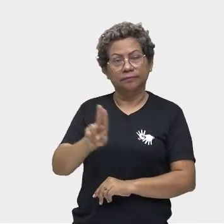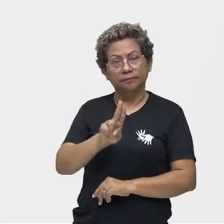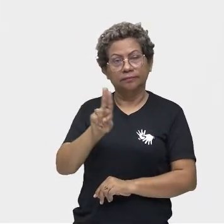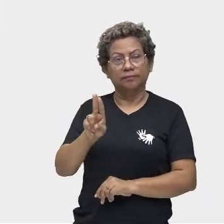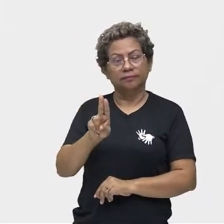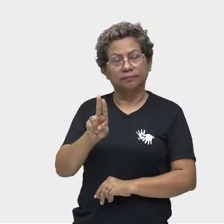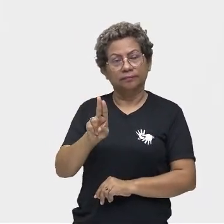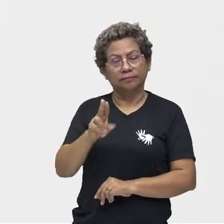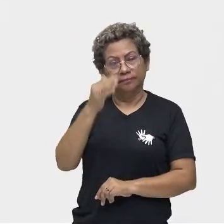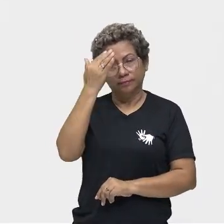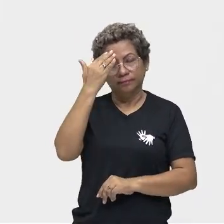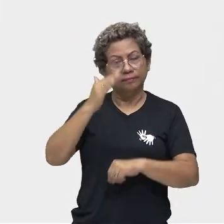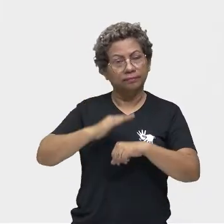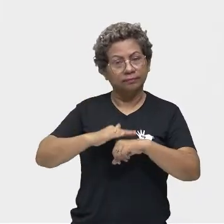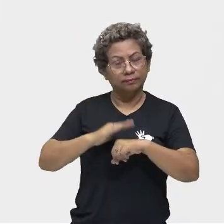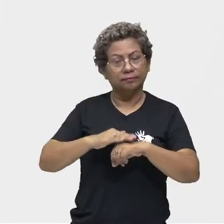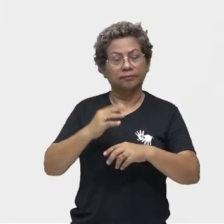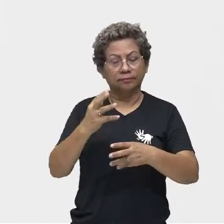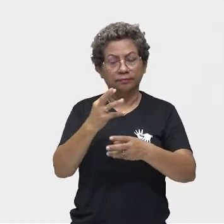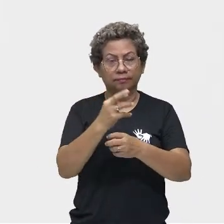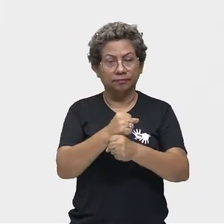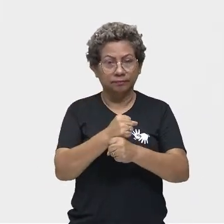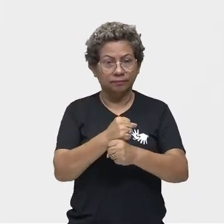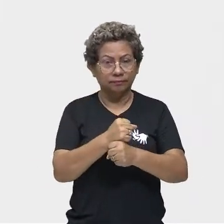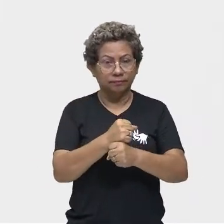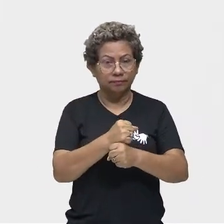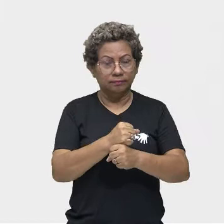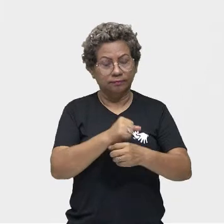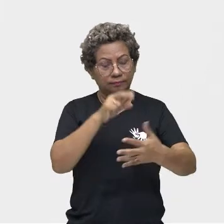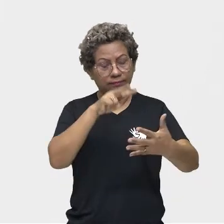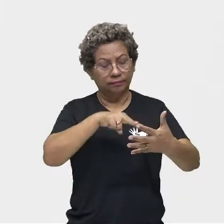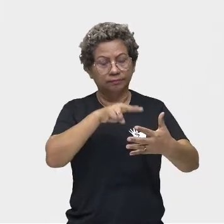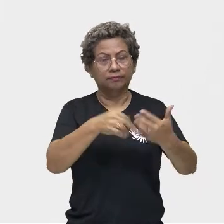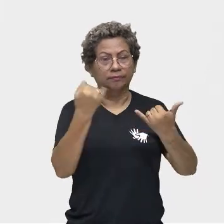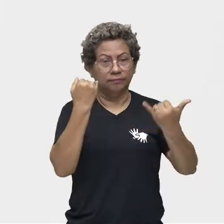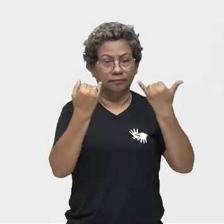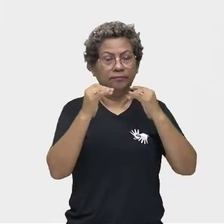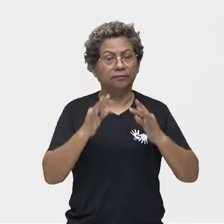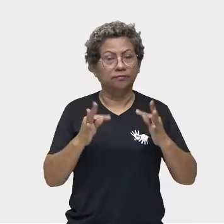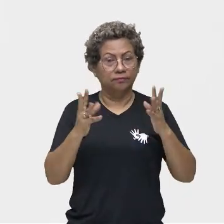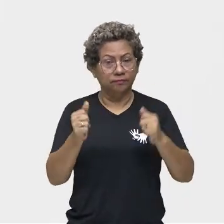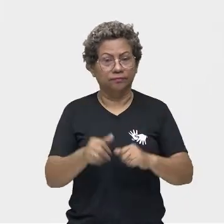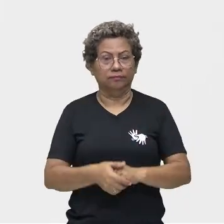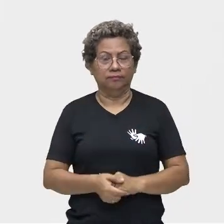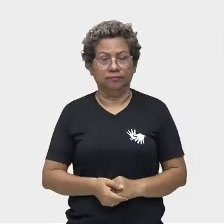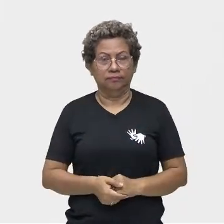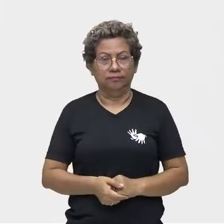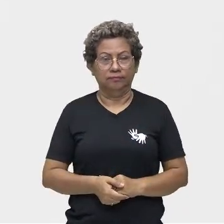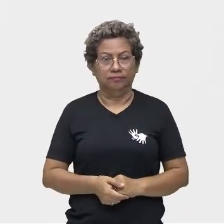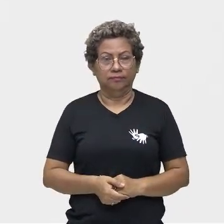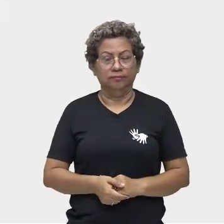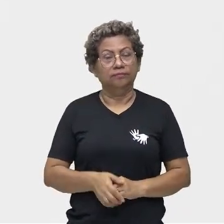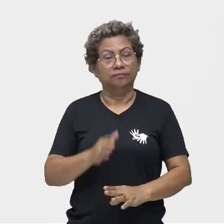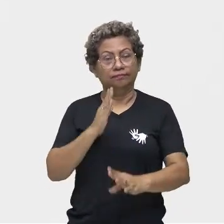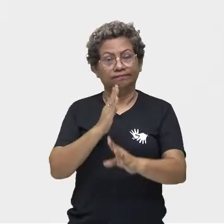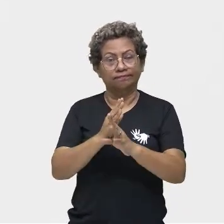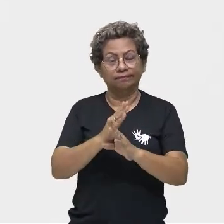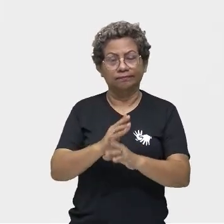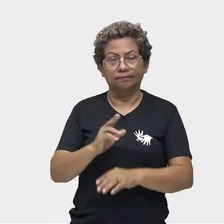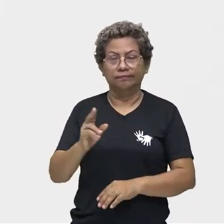para calcular o valor que você está pleiteando. No caso aqui, é esse valor aqui, né? O